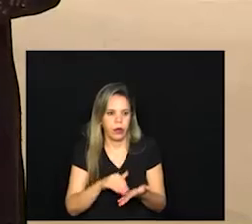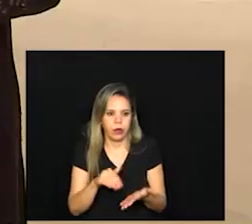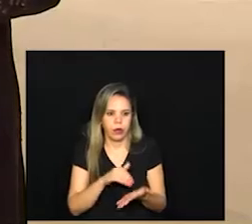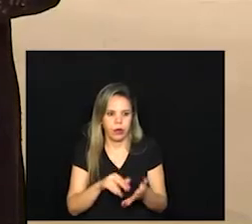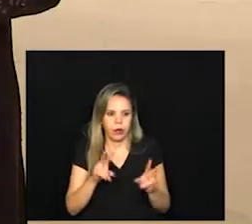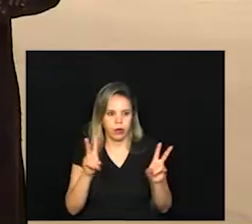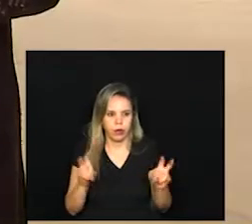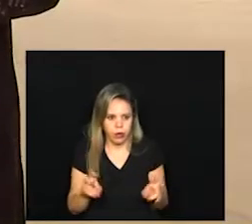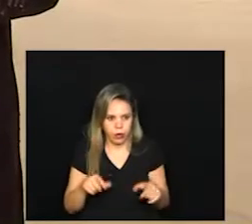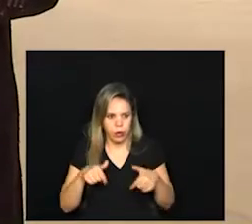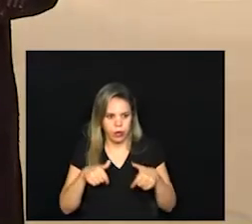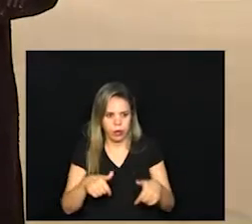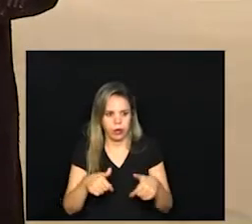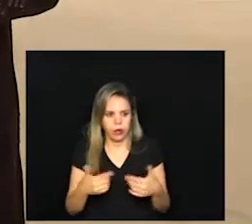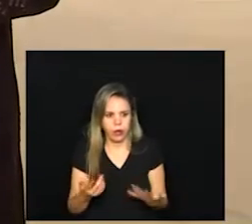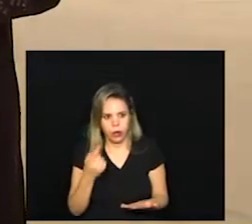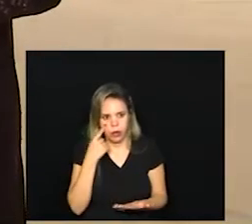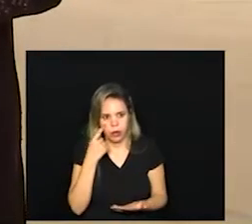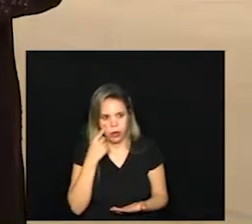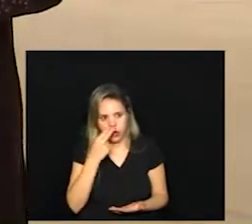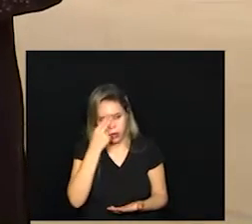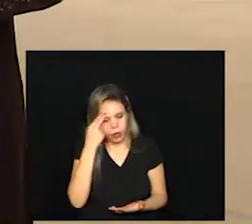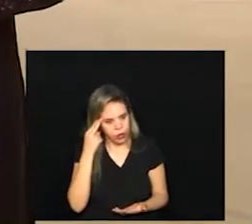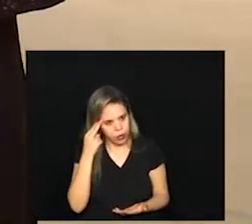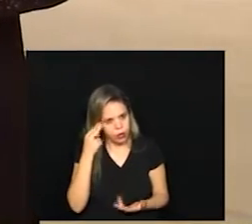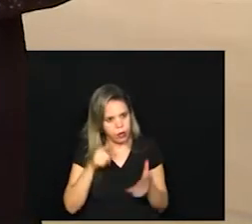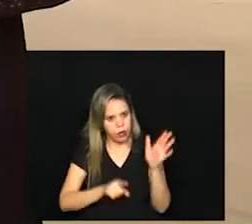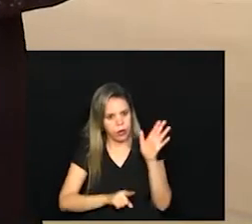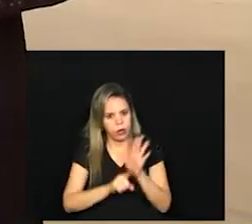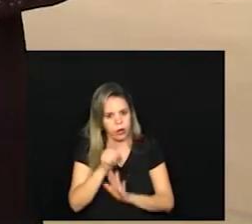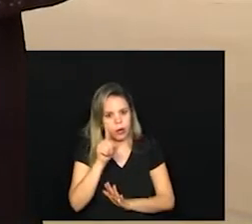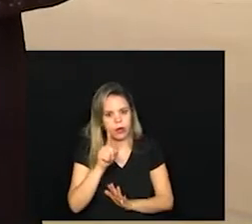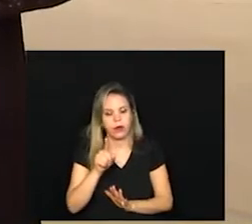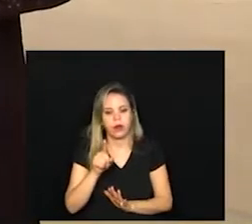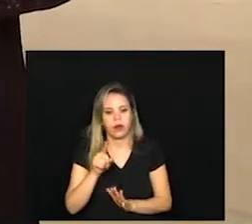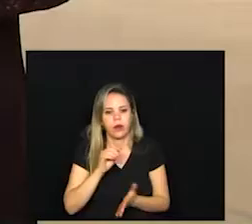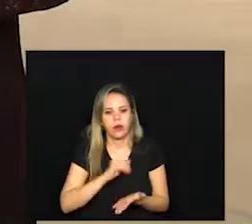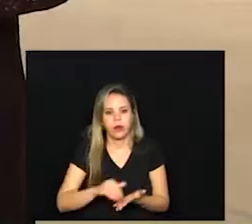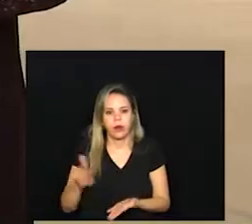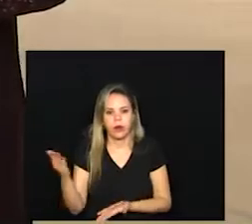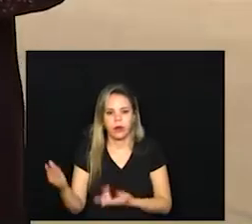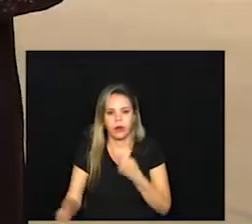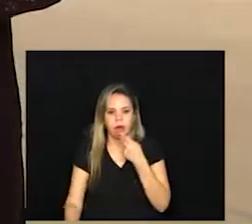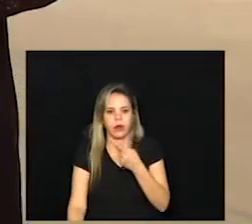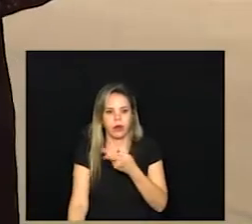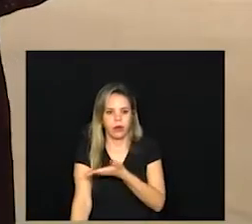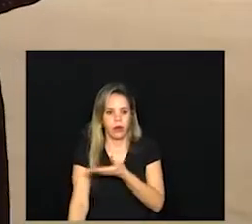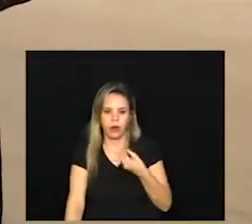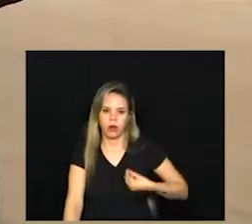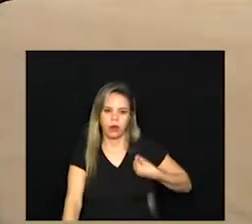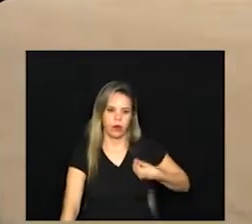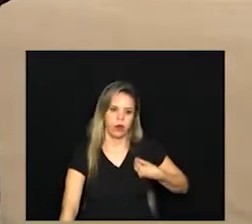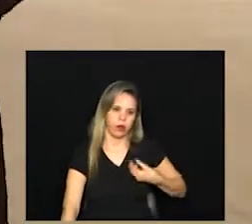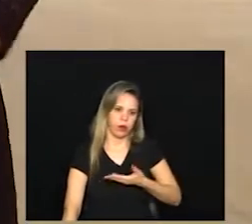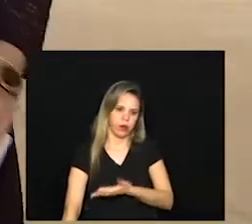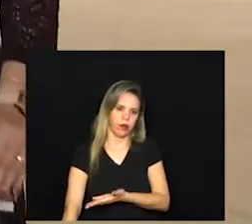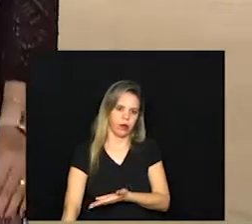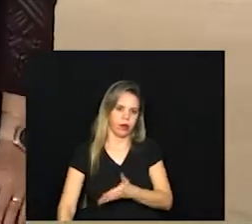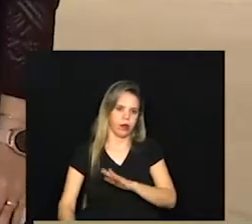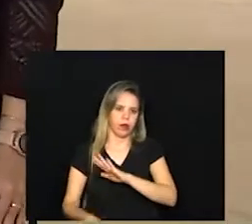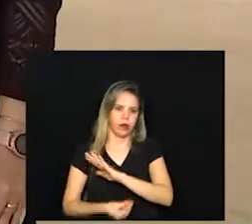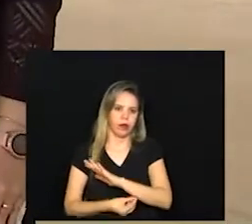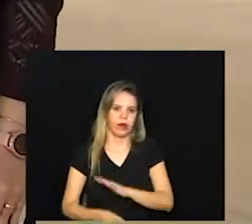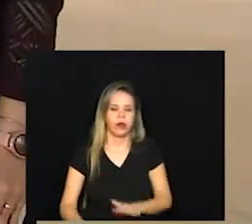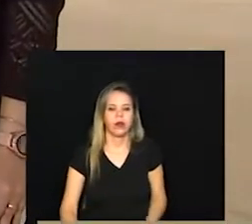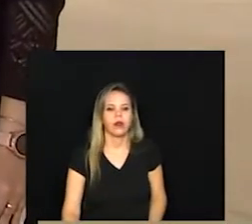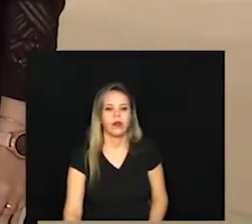a respeito das ações. Deixa eu ver se o Gabriel Castro tem alguma pergunta para a secretária que está conosco ao vivo aqui no Câmara